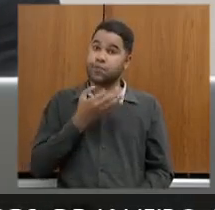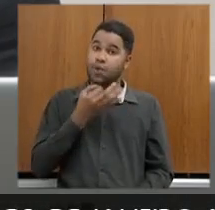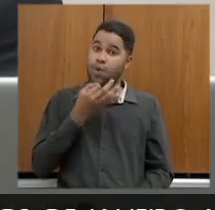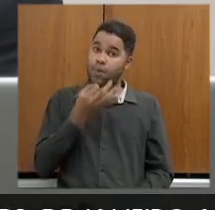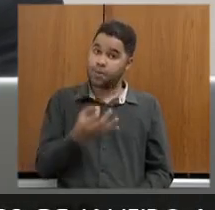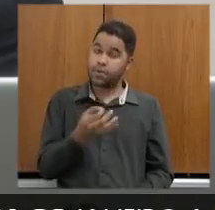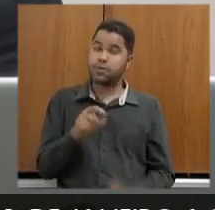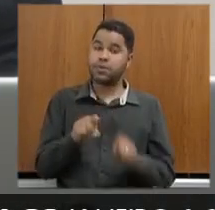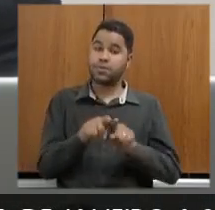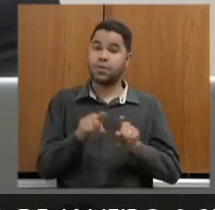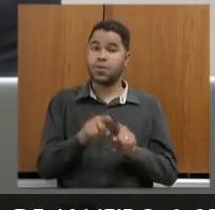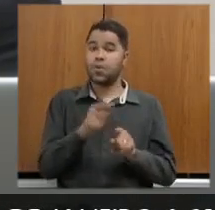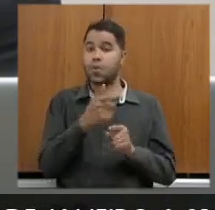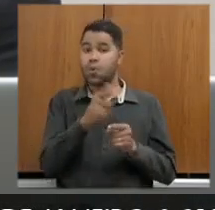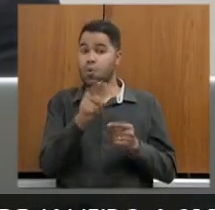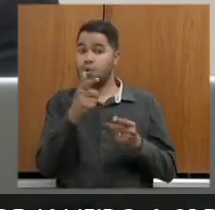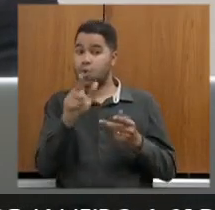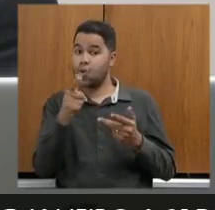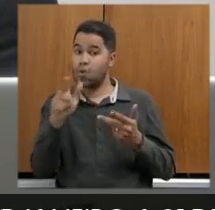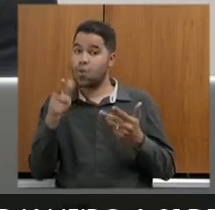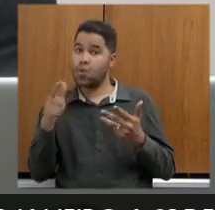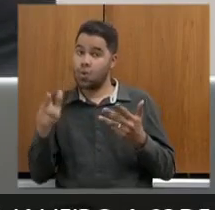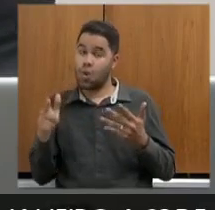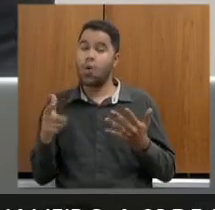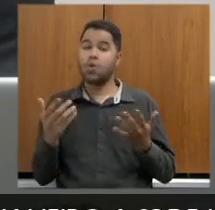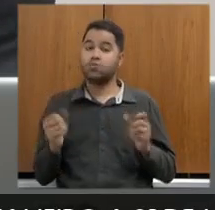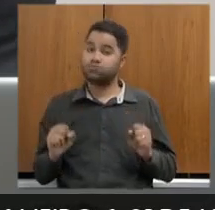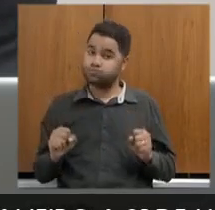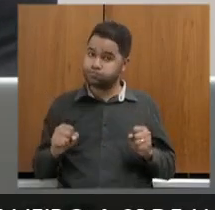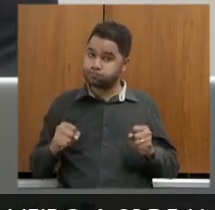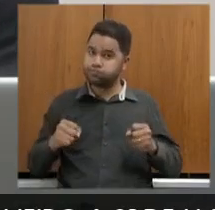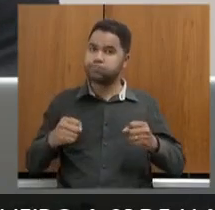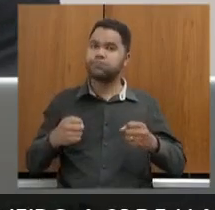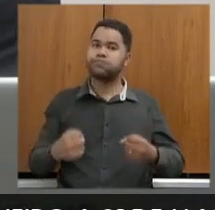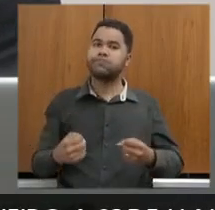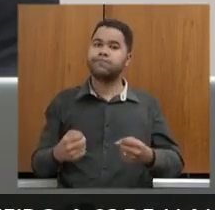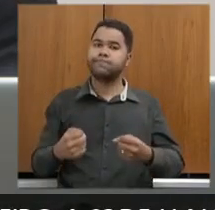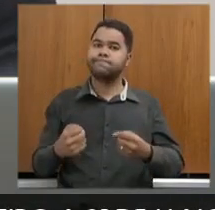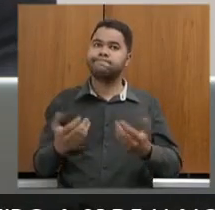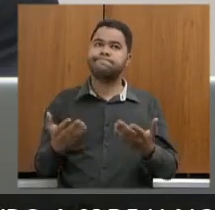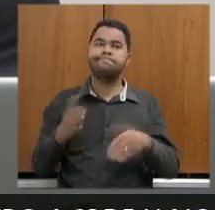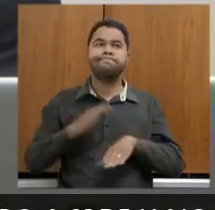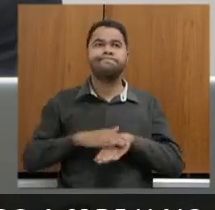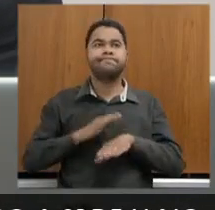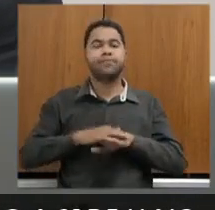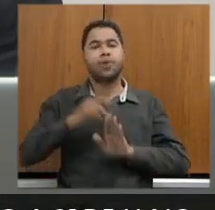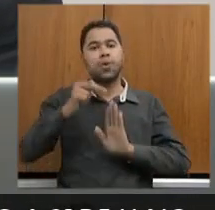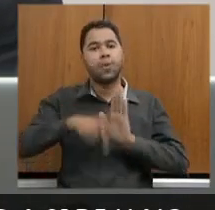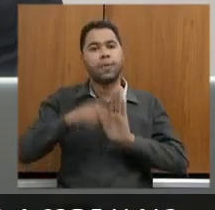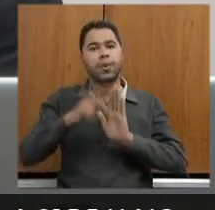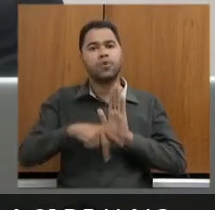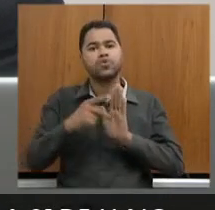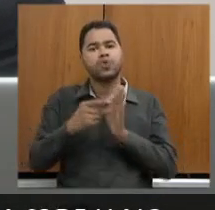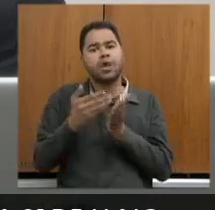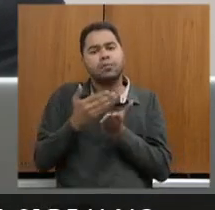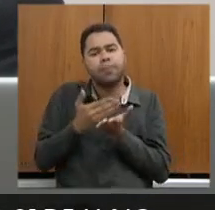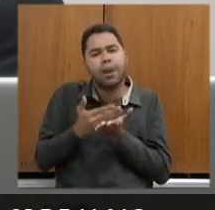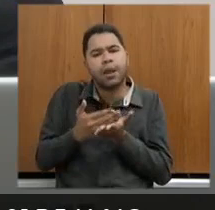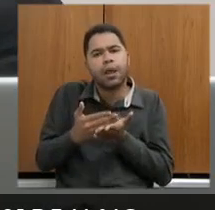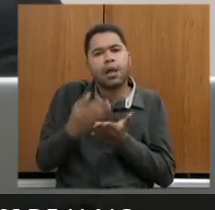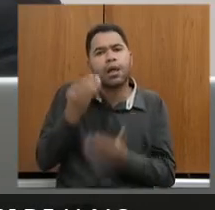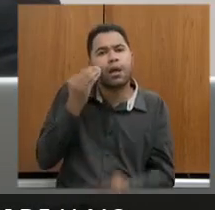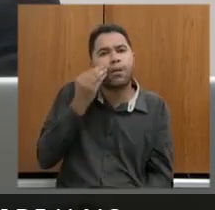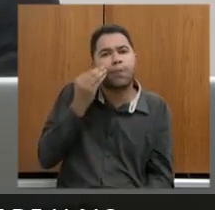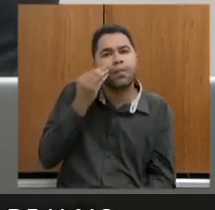e ao e de outros aqui que só operadores a segurança é de ter feito um projeto embrionário primeiro